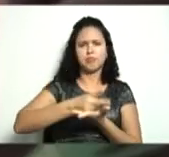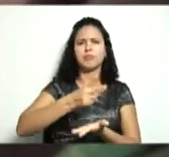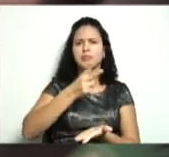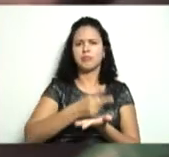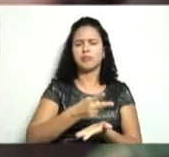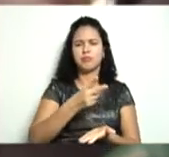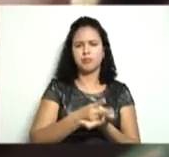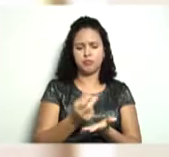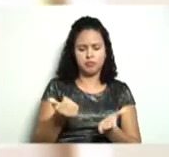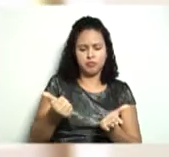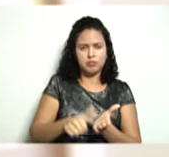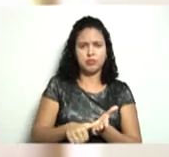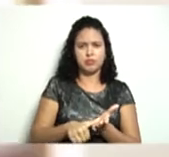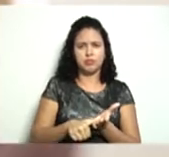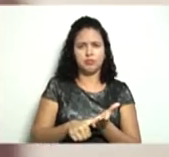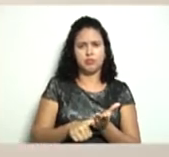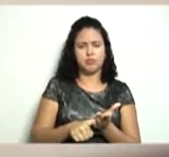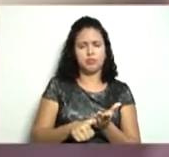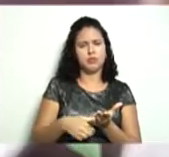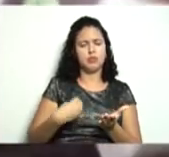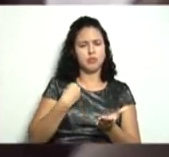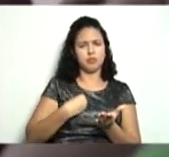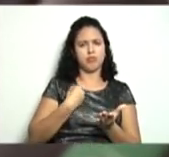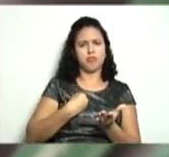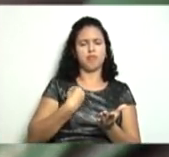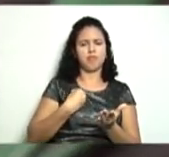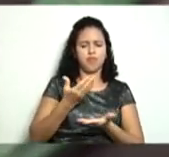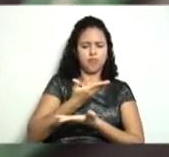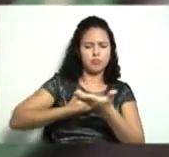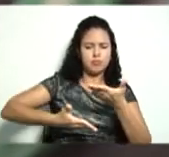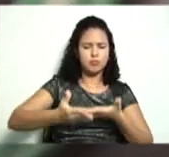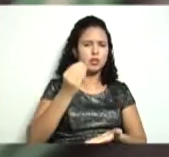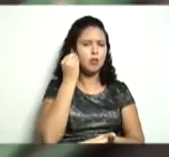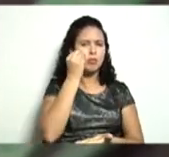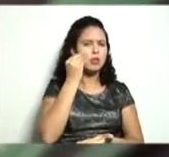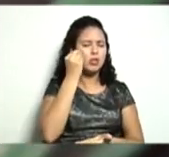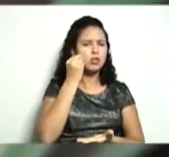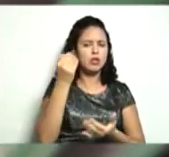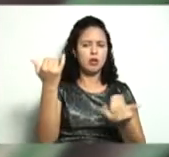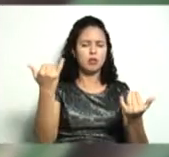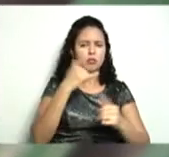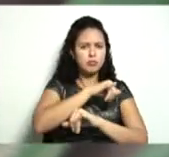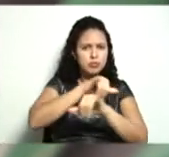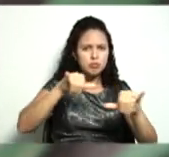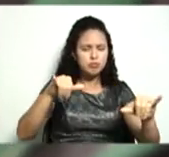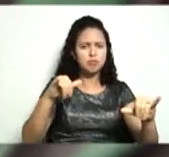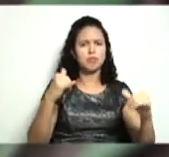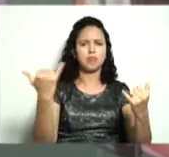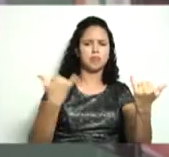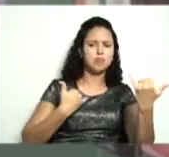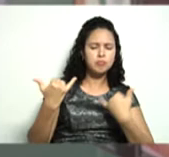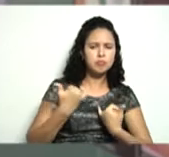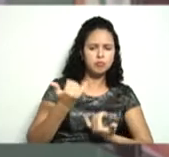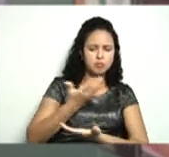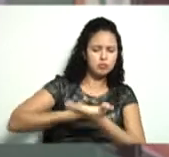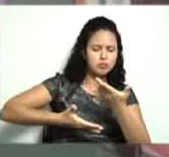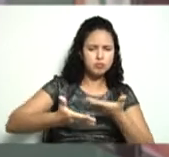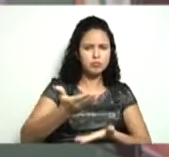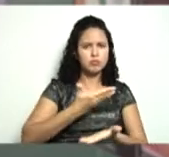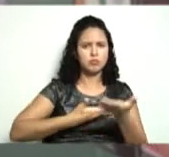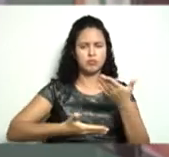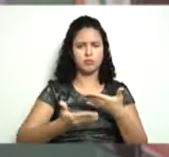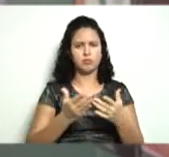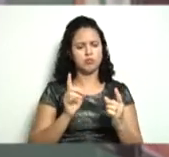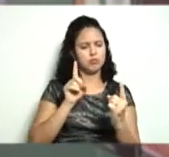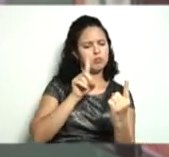cooperado. O convívio, né? Essa troca de experiências, de informação uns com os outros, é atender o